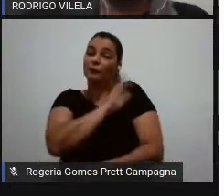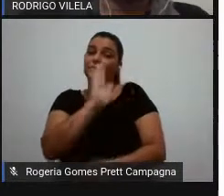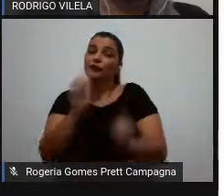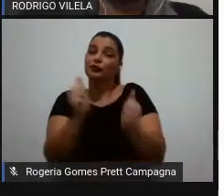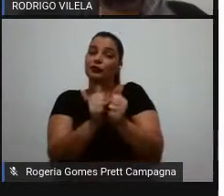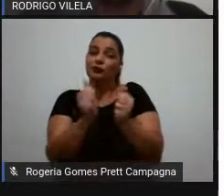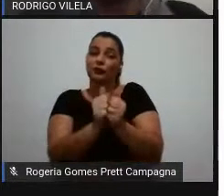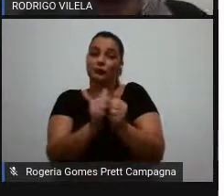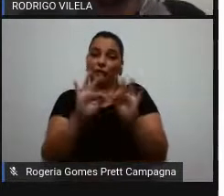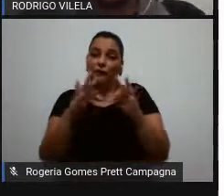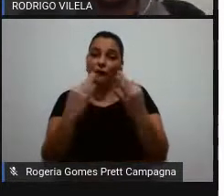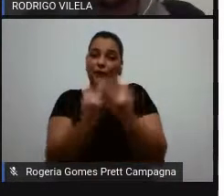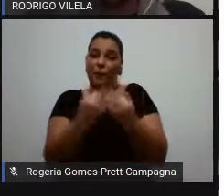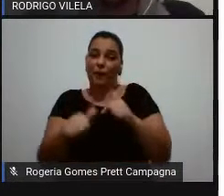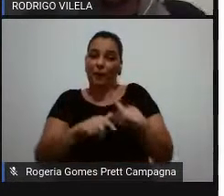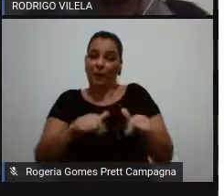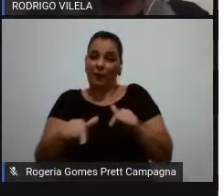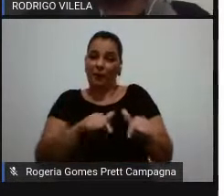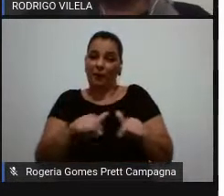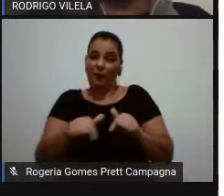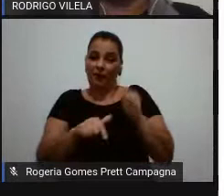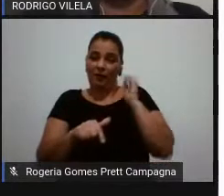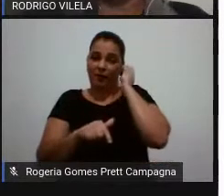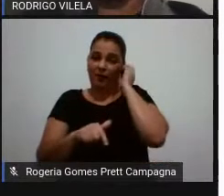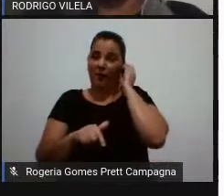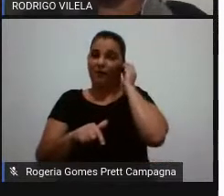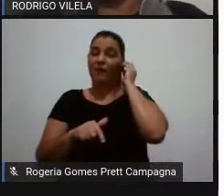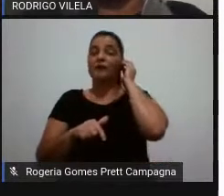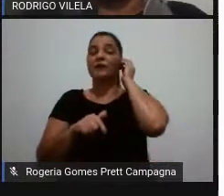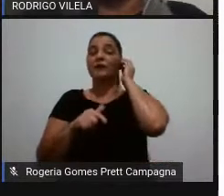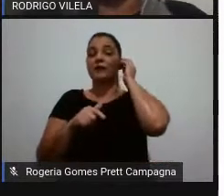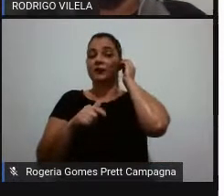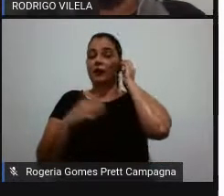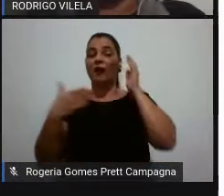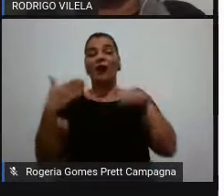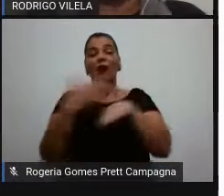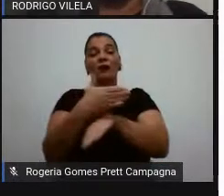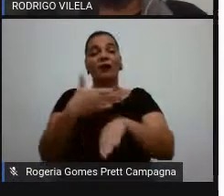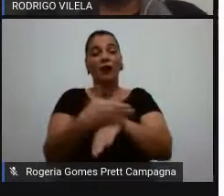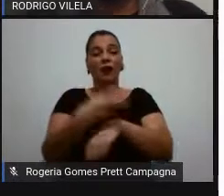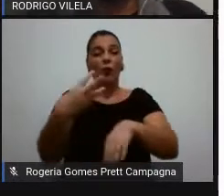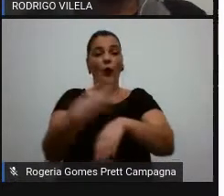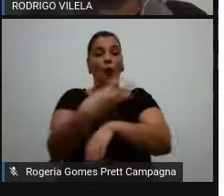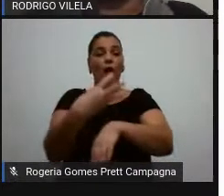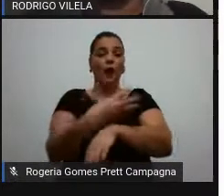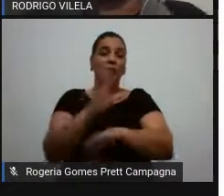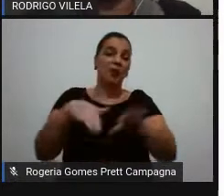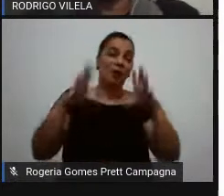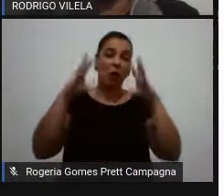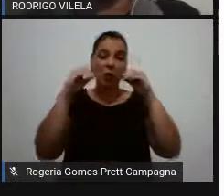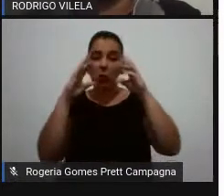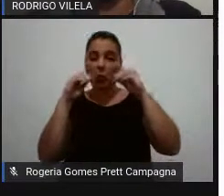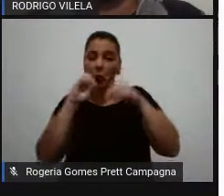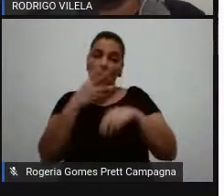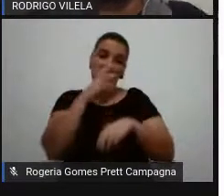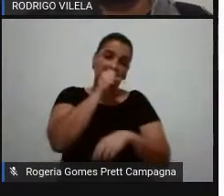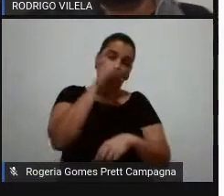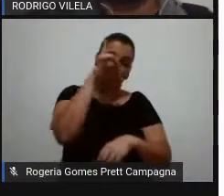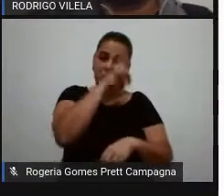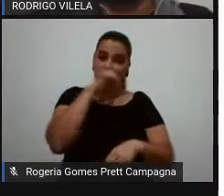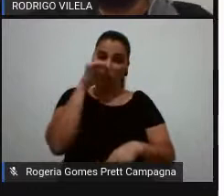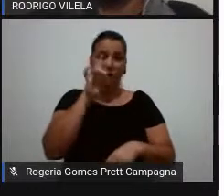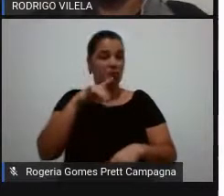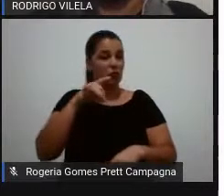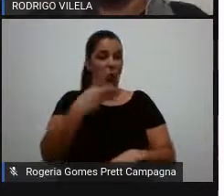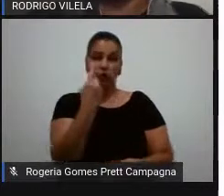E alguns estão fora do município, e vão ter acesso ao WhatsApp, talvez à noite, no final de semana, é um